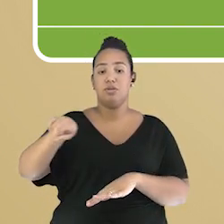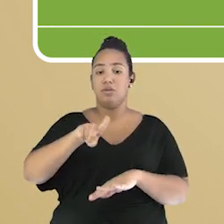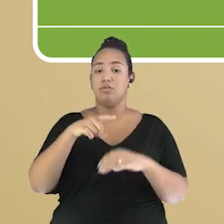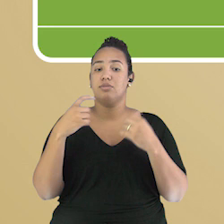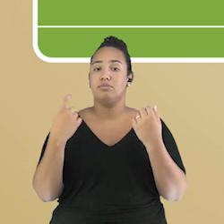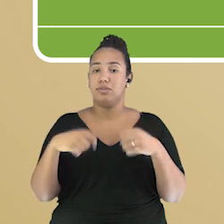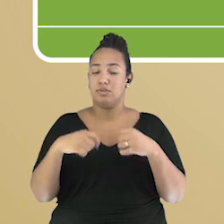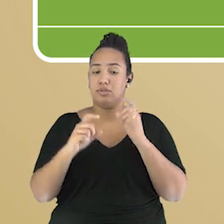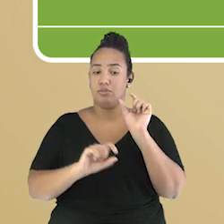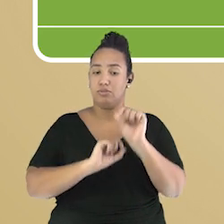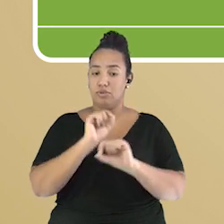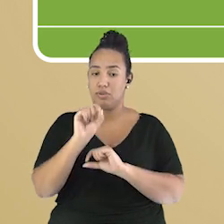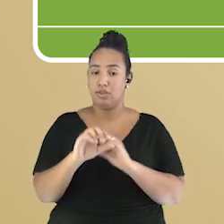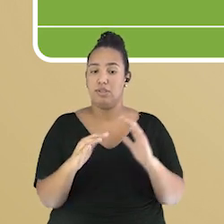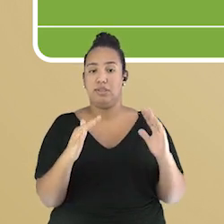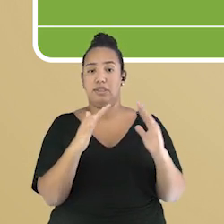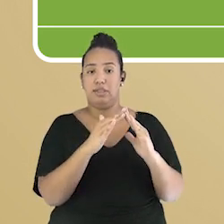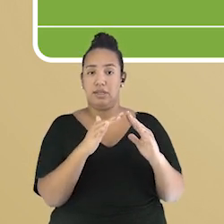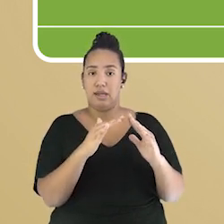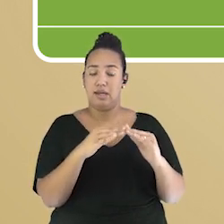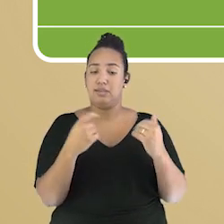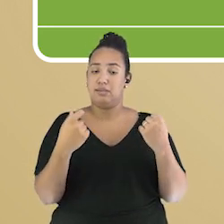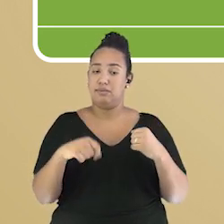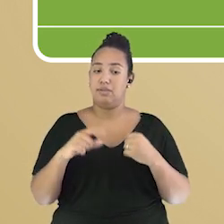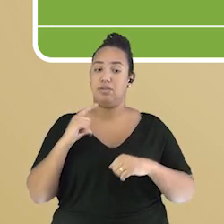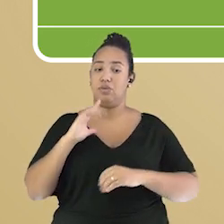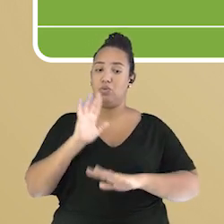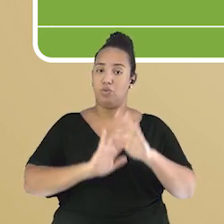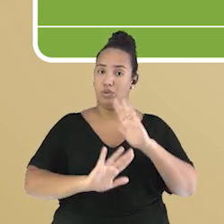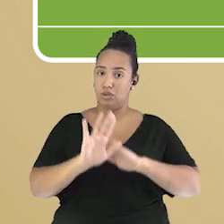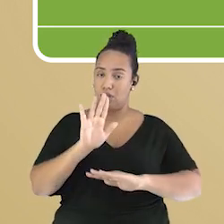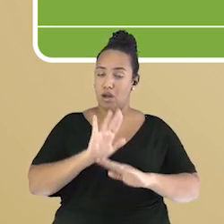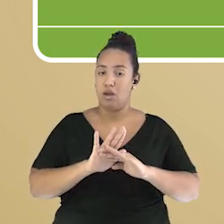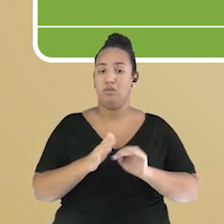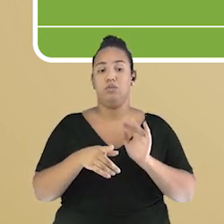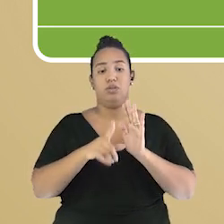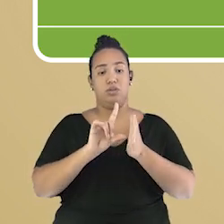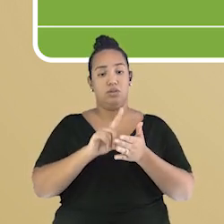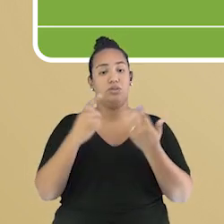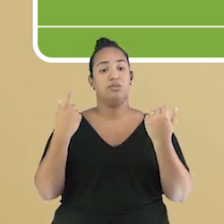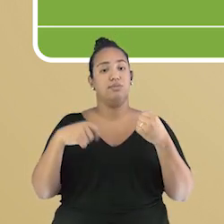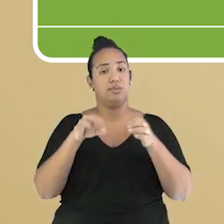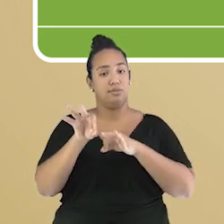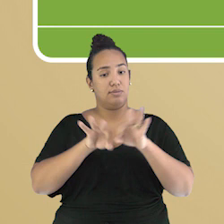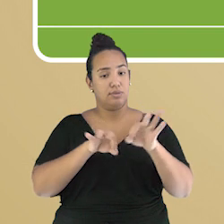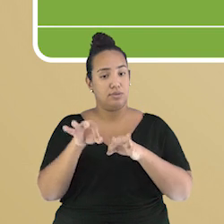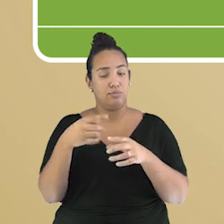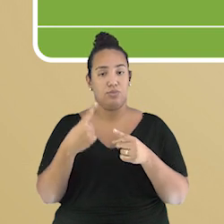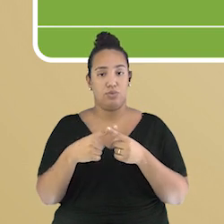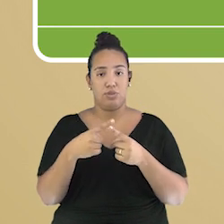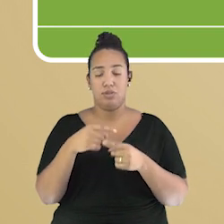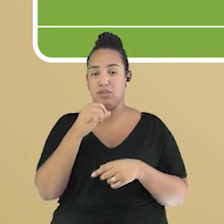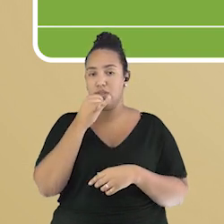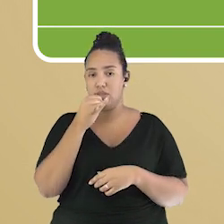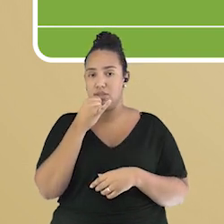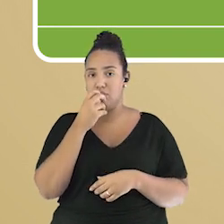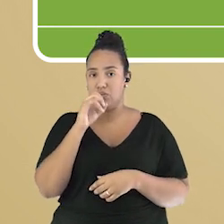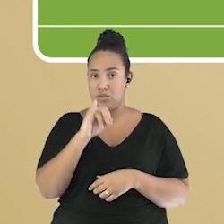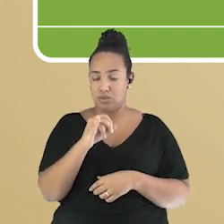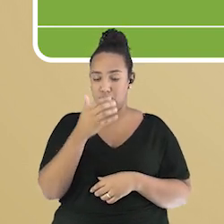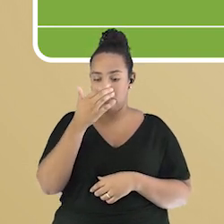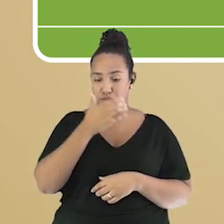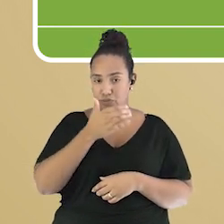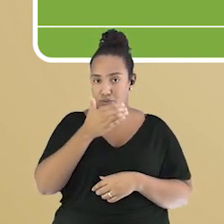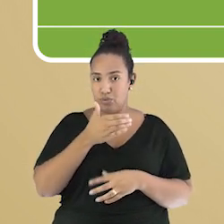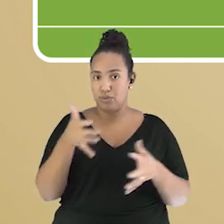nossas casas de uma forma qual não seja planejada, porque os restos dos vegetais do solo devem